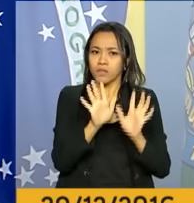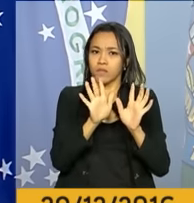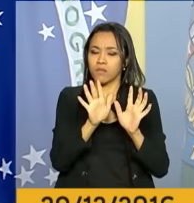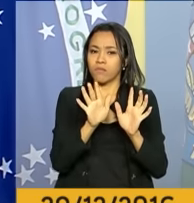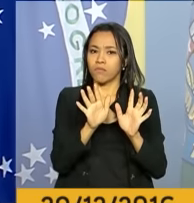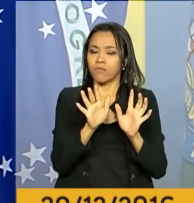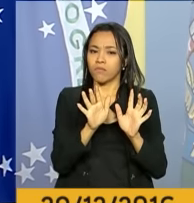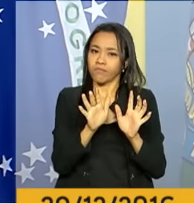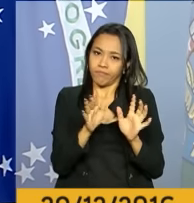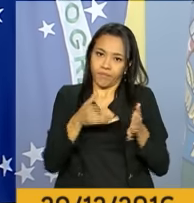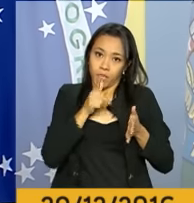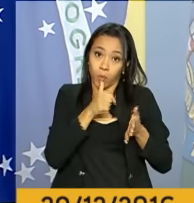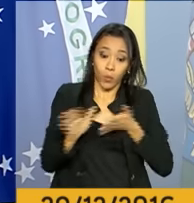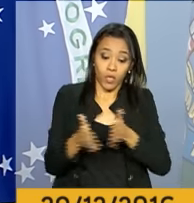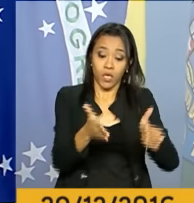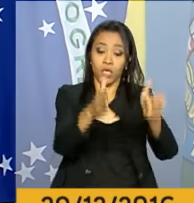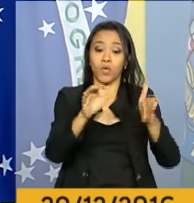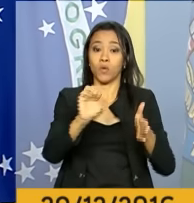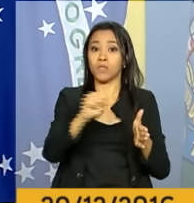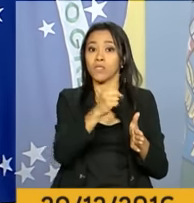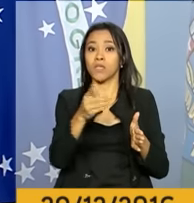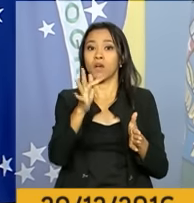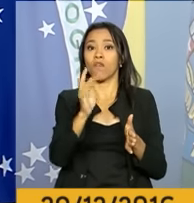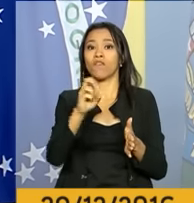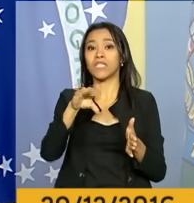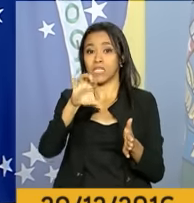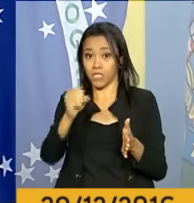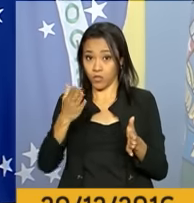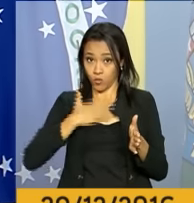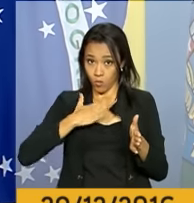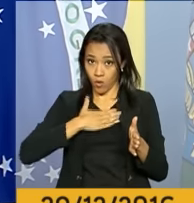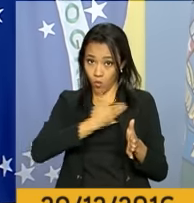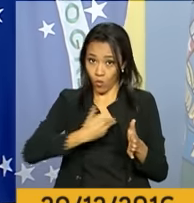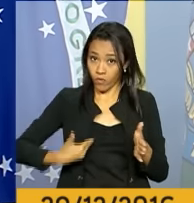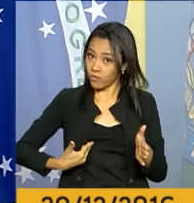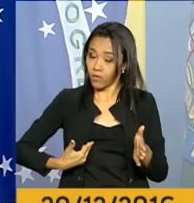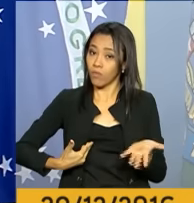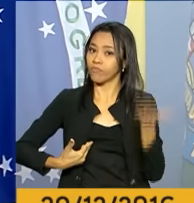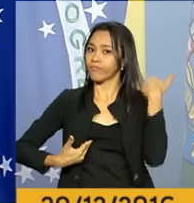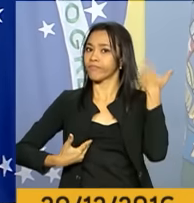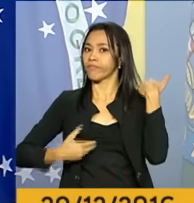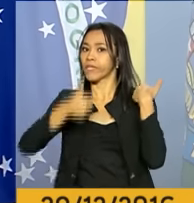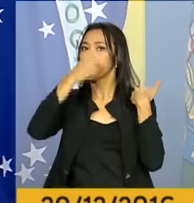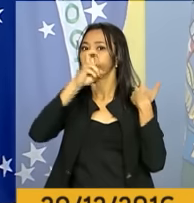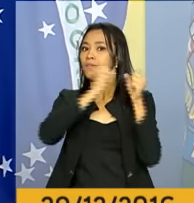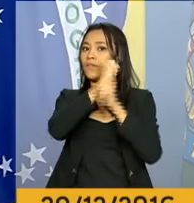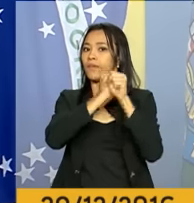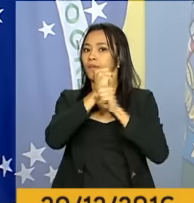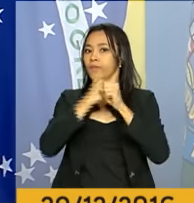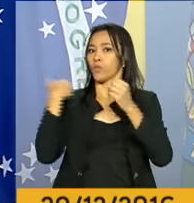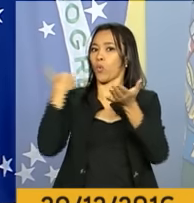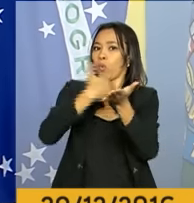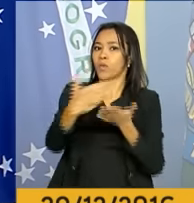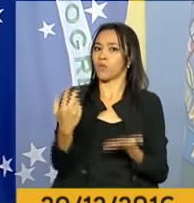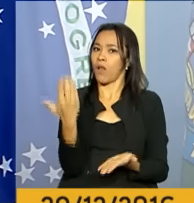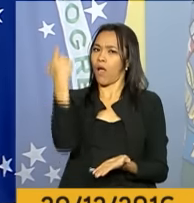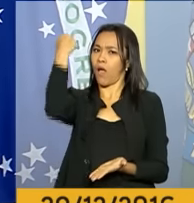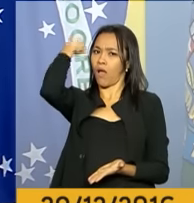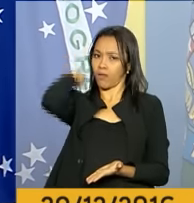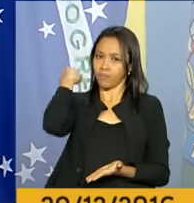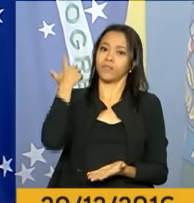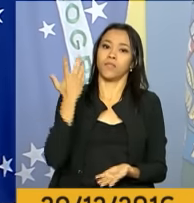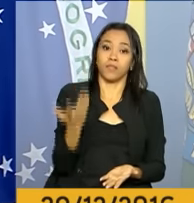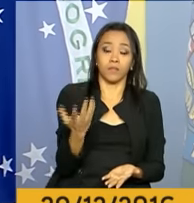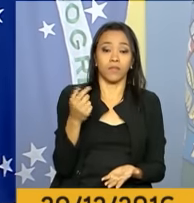que transposição não é obra deste governo transposição é uma obra que começou há 15 anos atrás mas nós envidamos esforços colocamos verbas